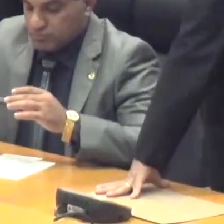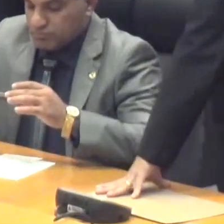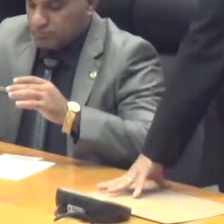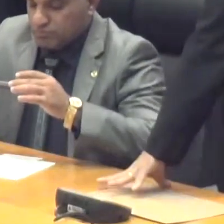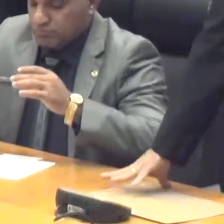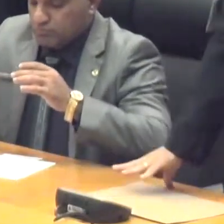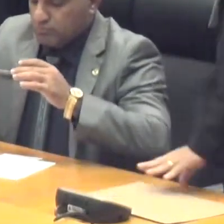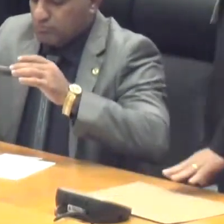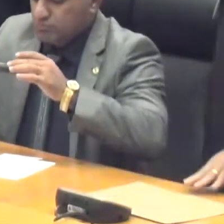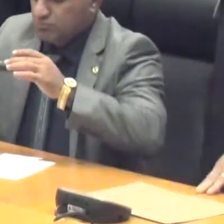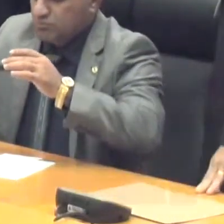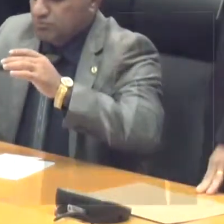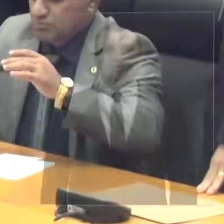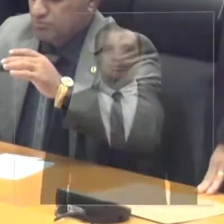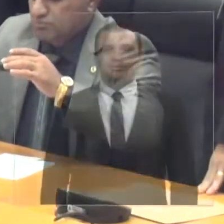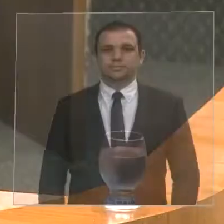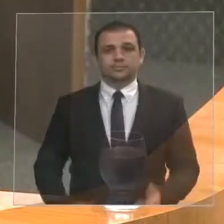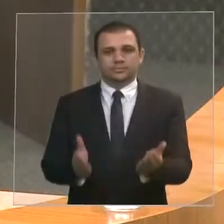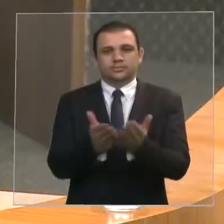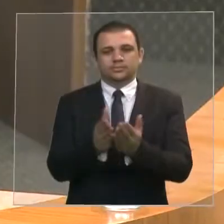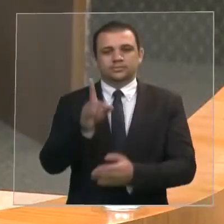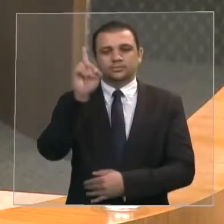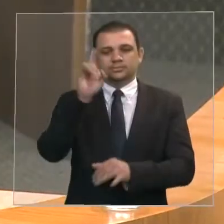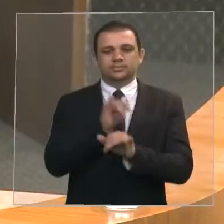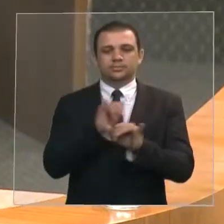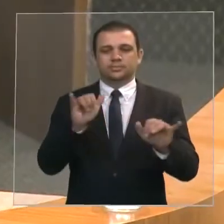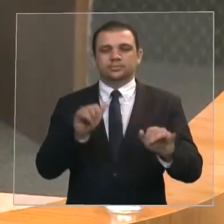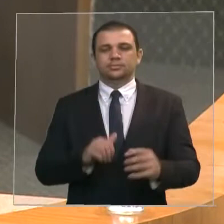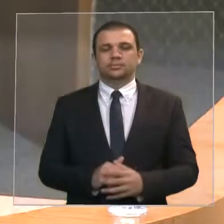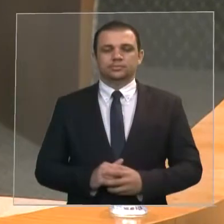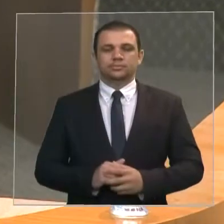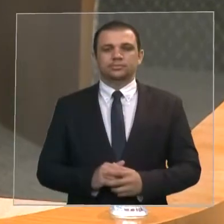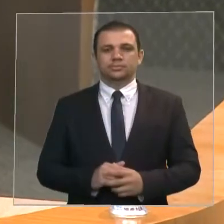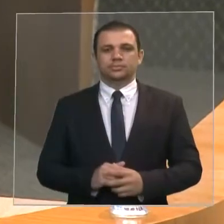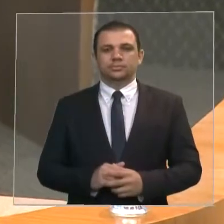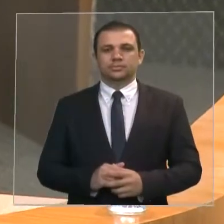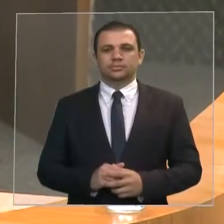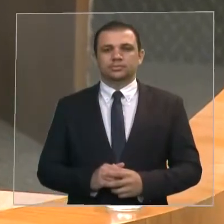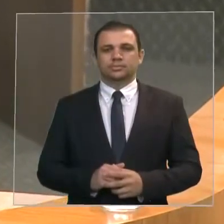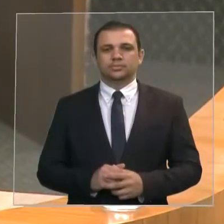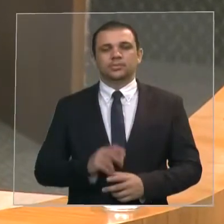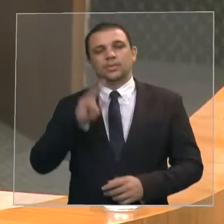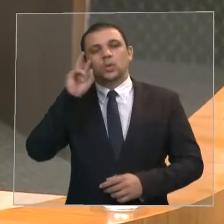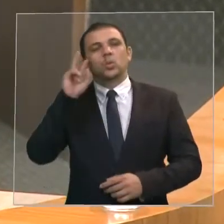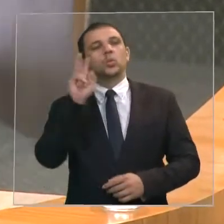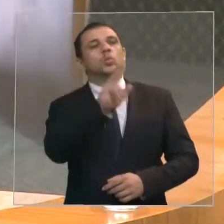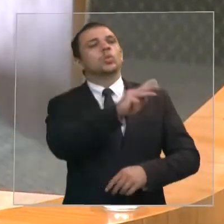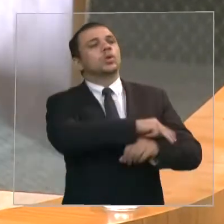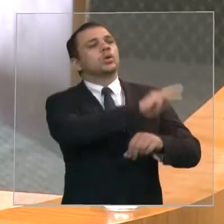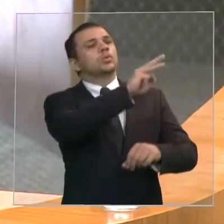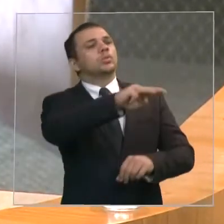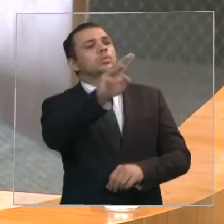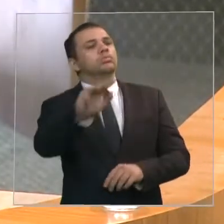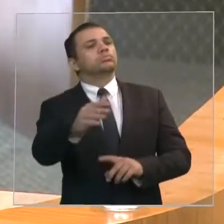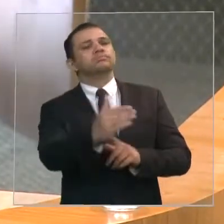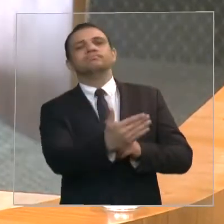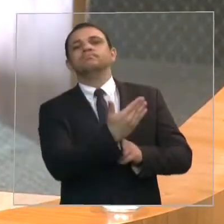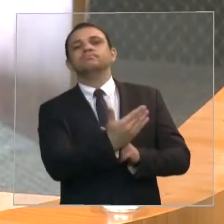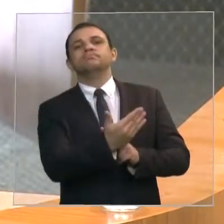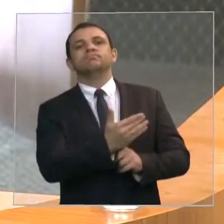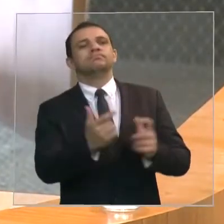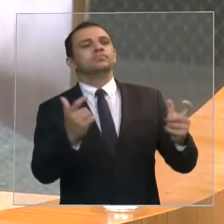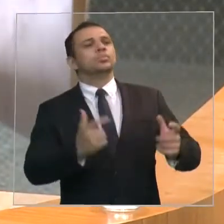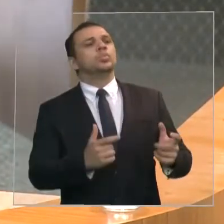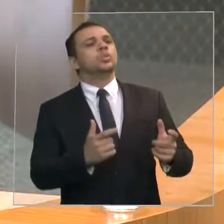Assim diz a palavra de Deus. Elevo os meus olhos para os montes, de onde vem o meu socorro. O